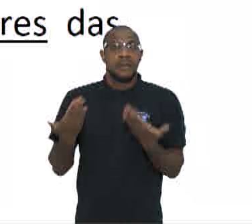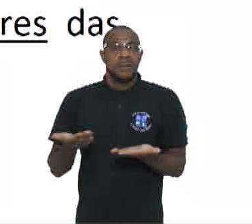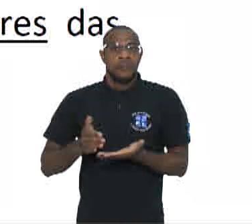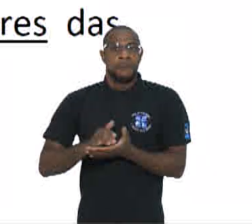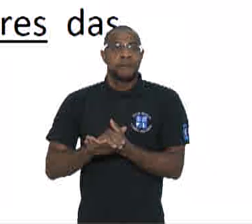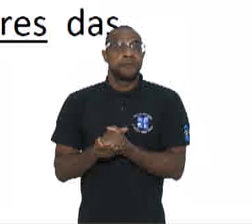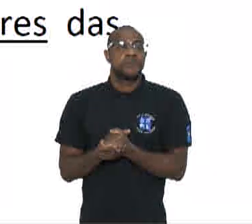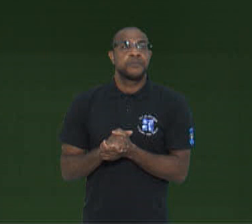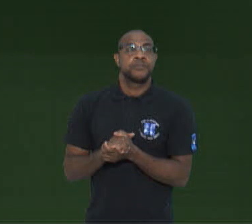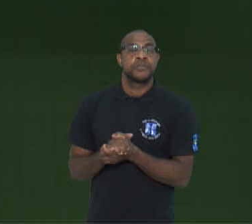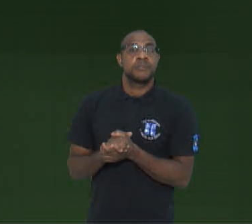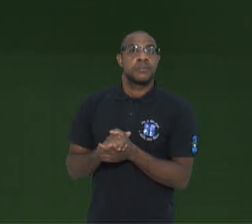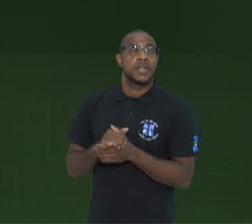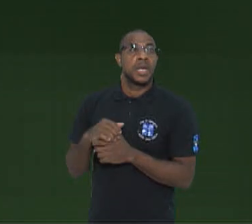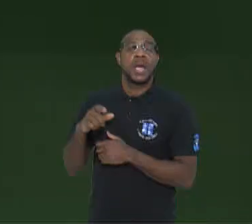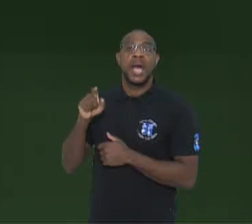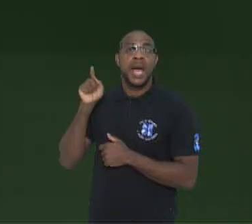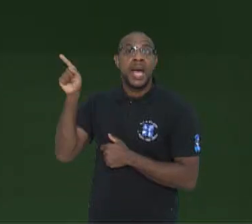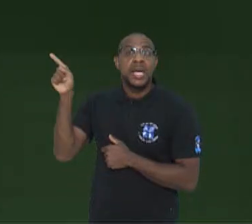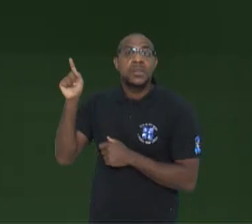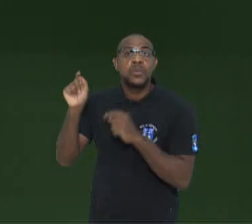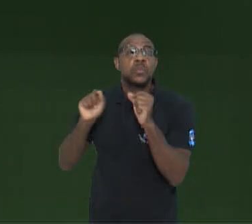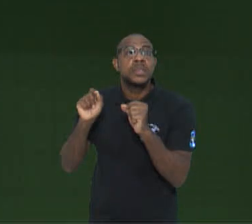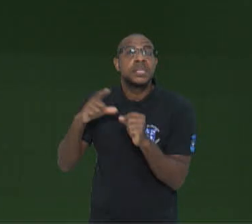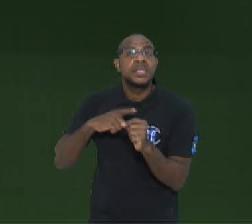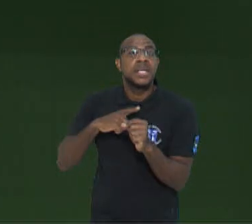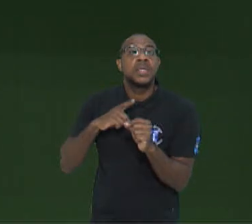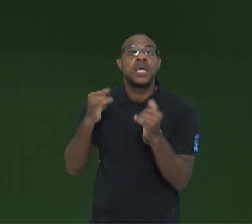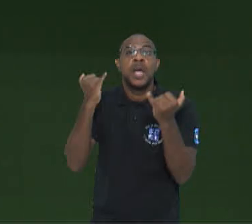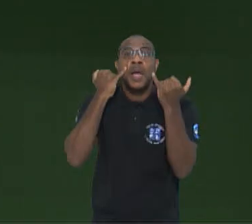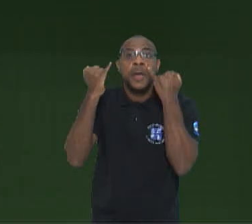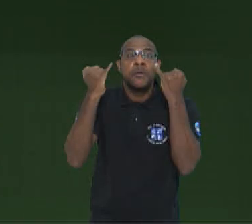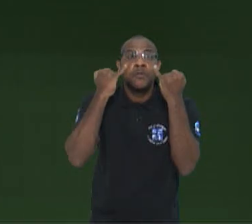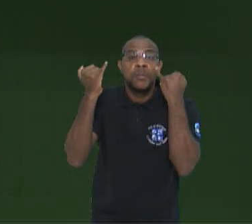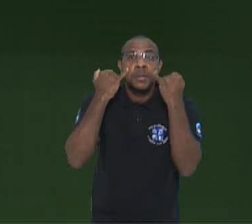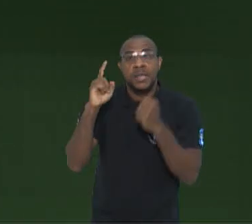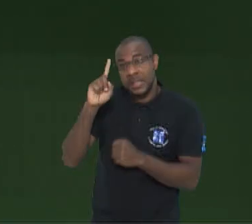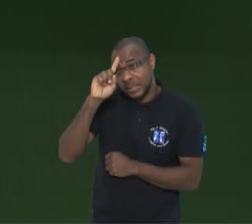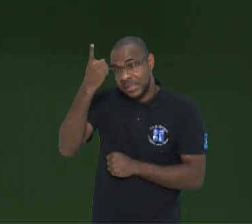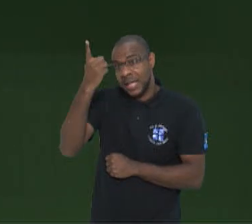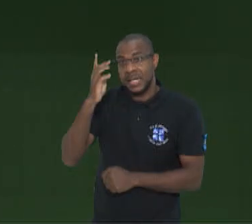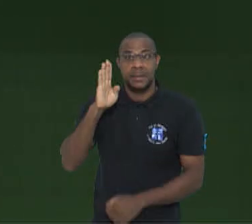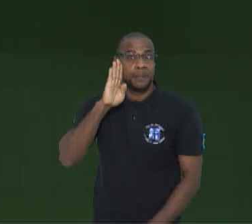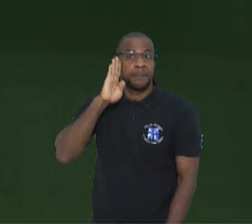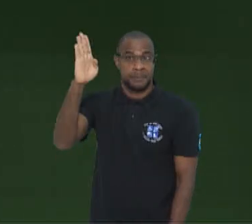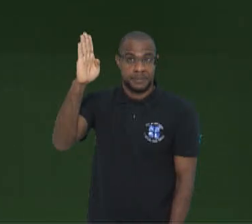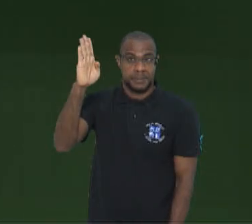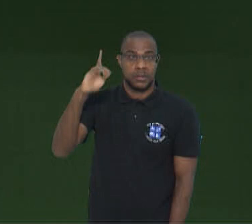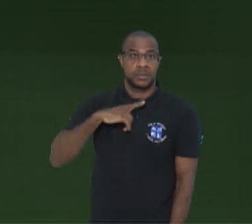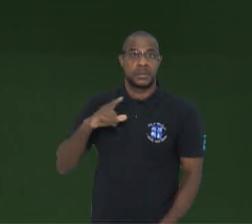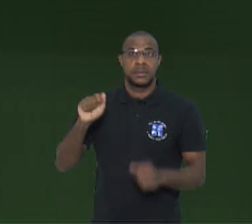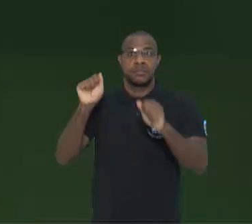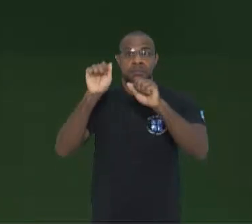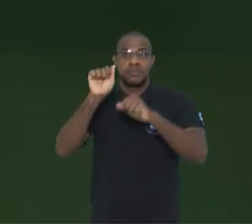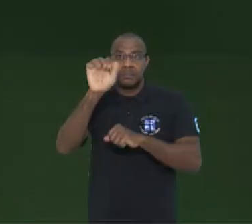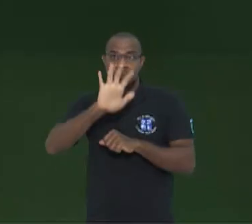regiões mais carentes. Então, isso é o que eu tenho aqui como as ideias principais, certo?